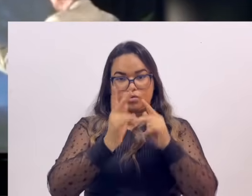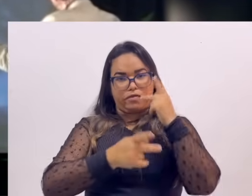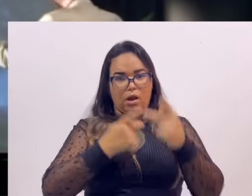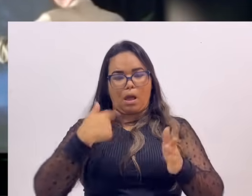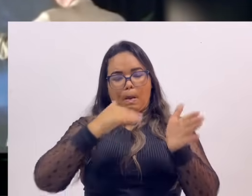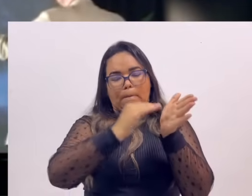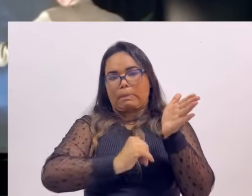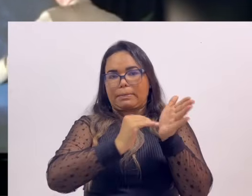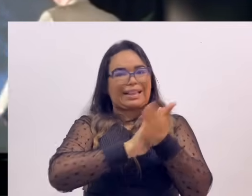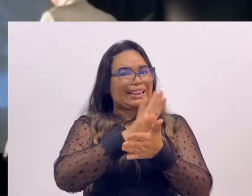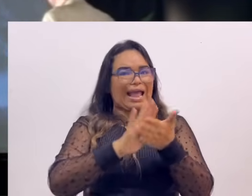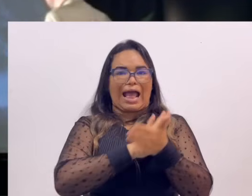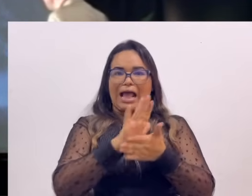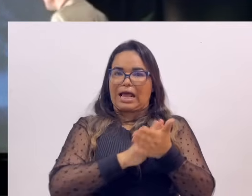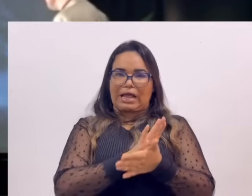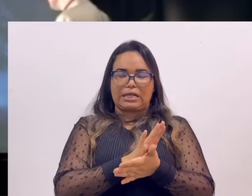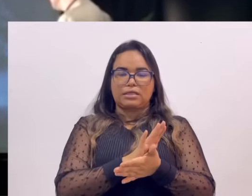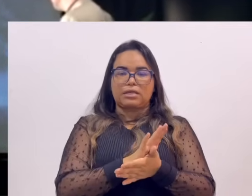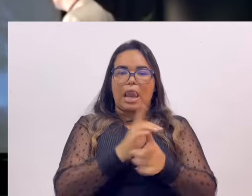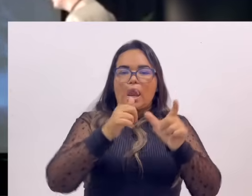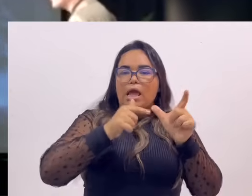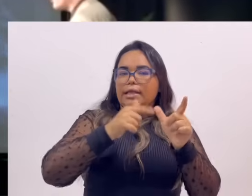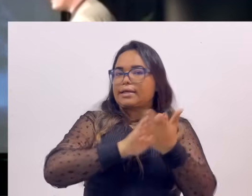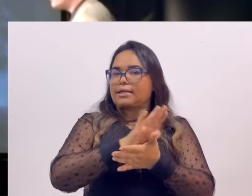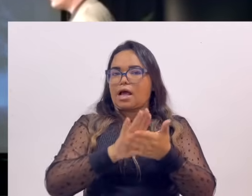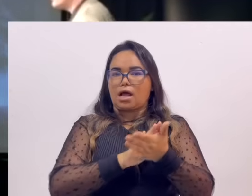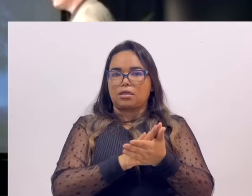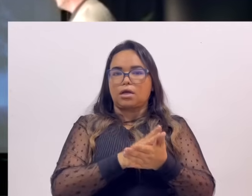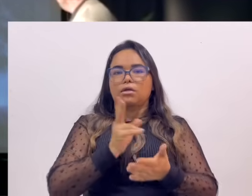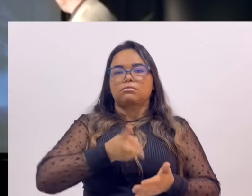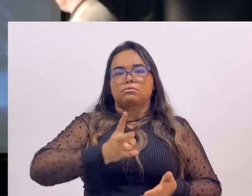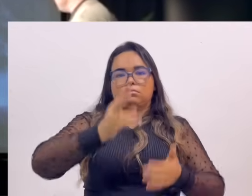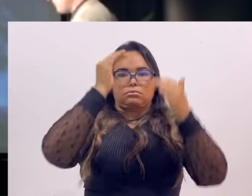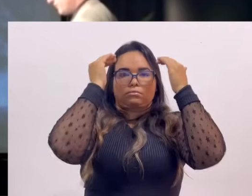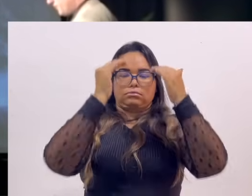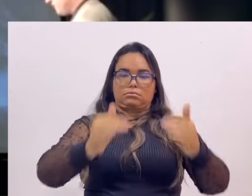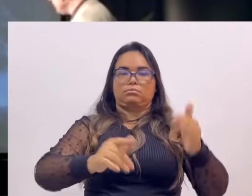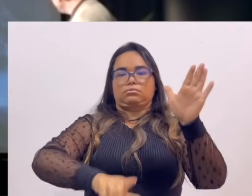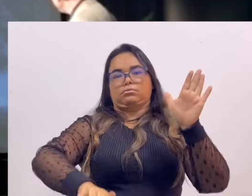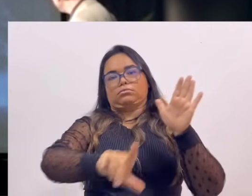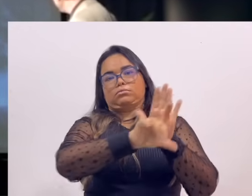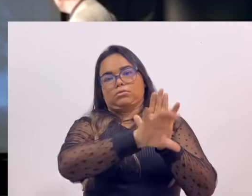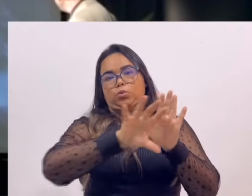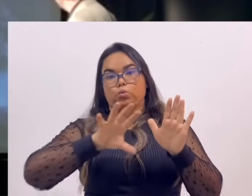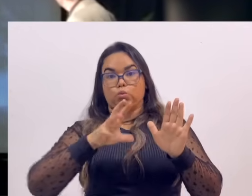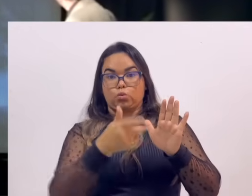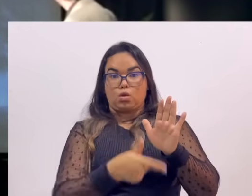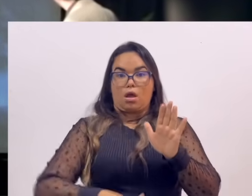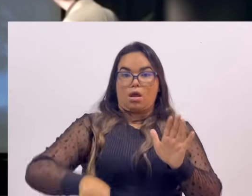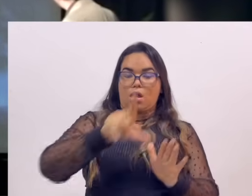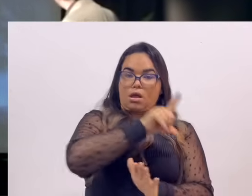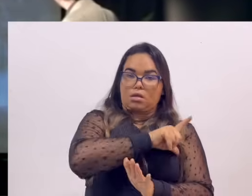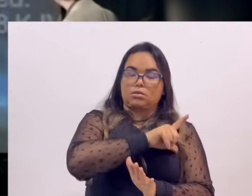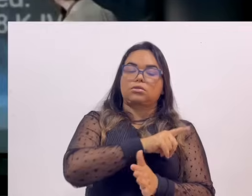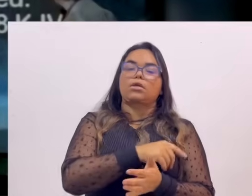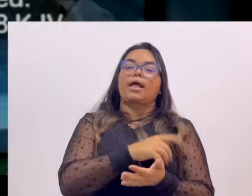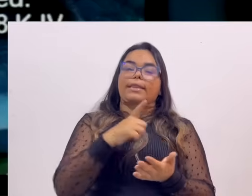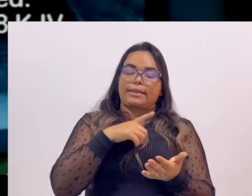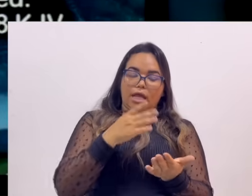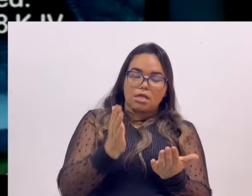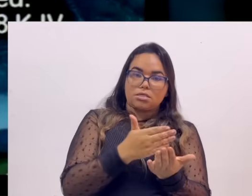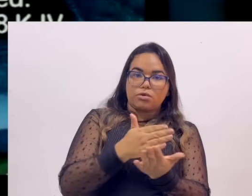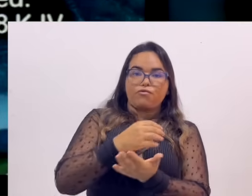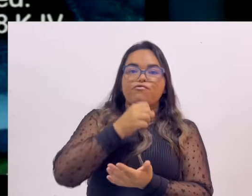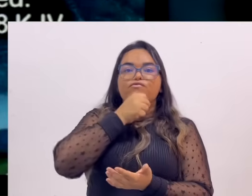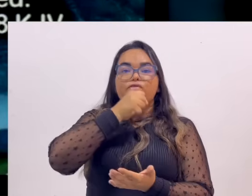tio seriam omitidos. E isso inclui os dez mandamentos. E os profetas, tudo isso que foi dito pelos profetas,